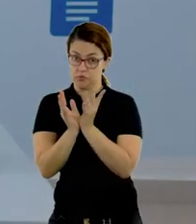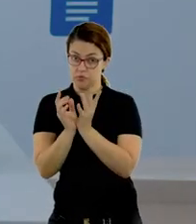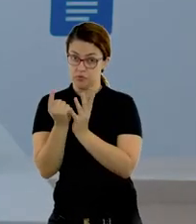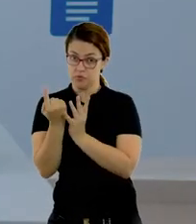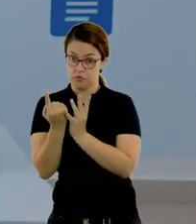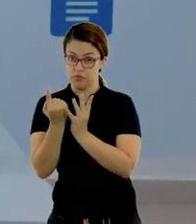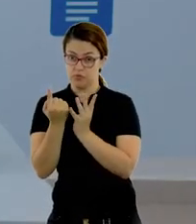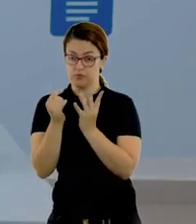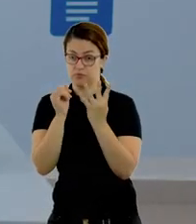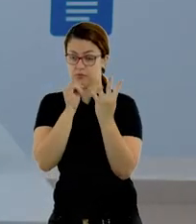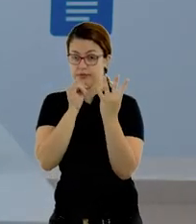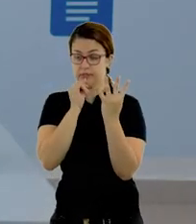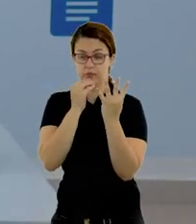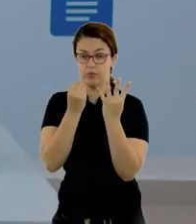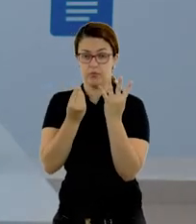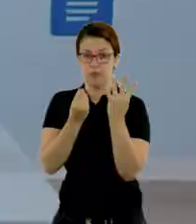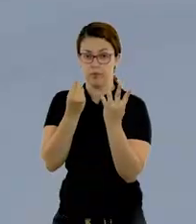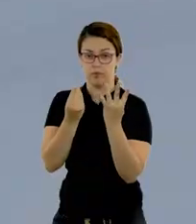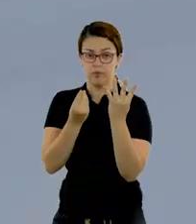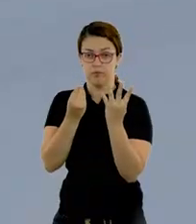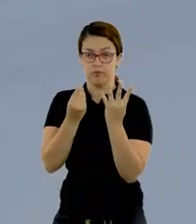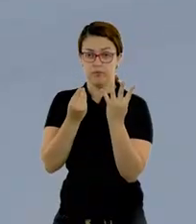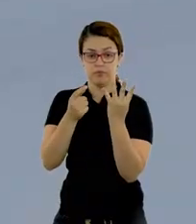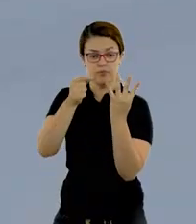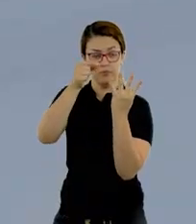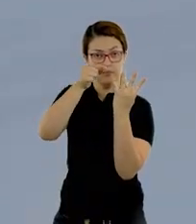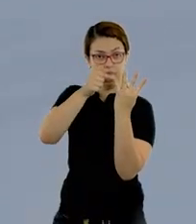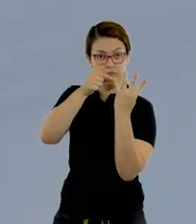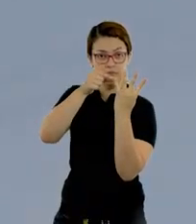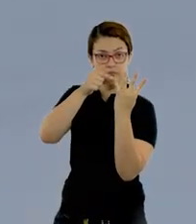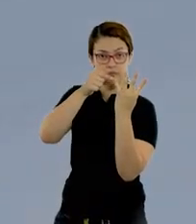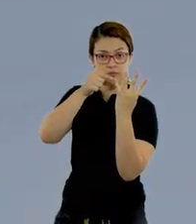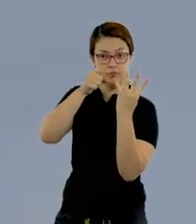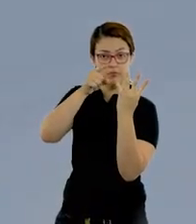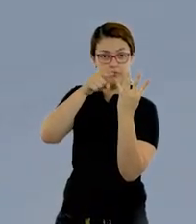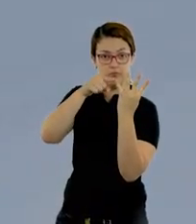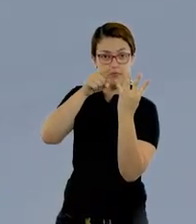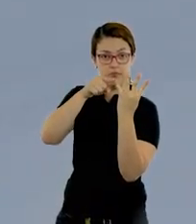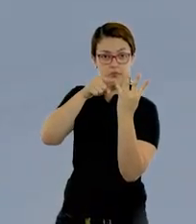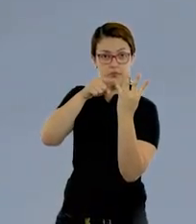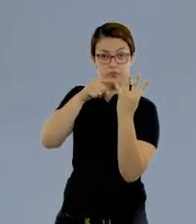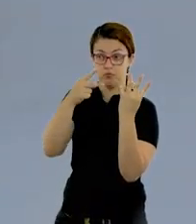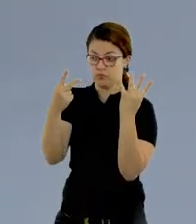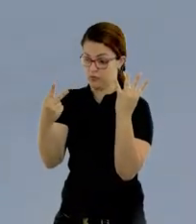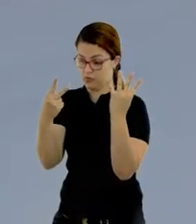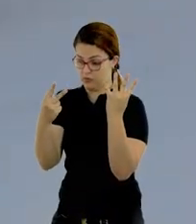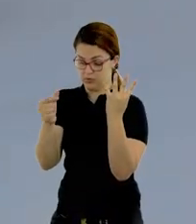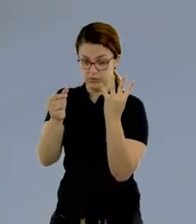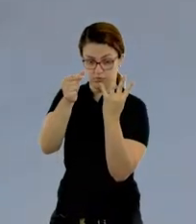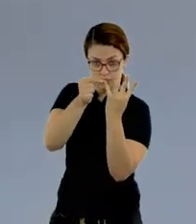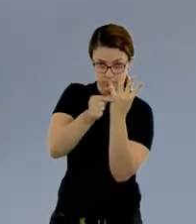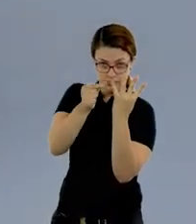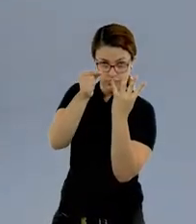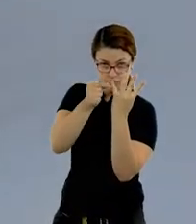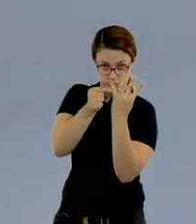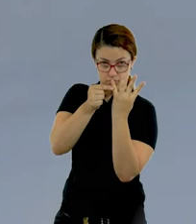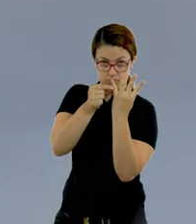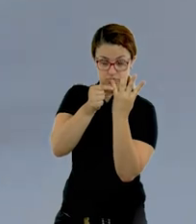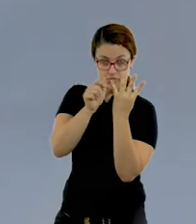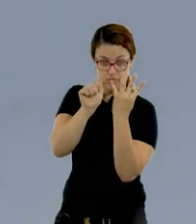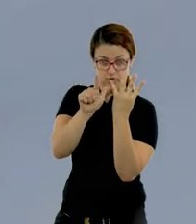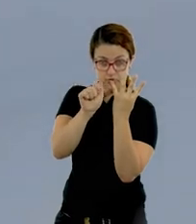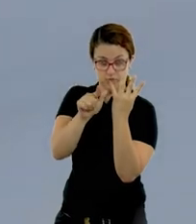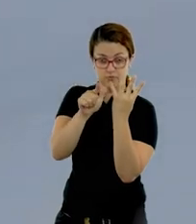atividade do grupo 1 no ábaco, eu vou utilizar na primeira ordem, que é a unidade, eu vou colocar 2, que lá na